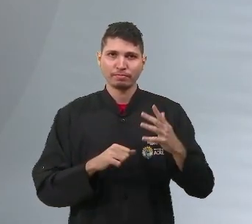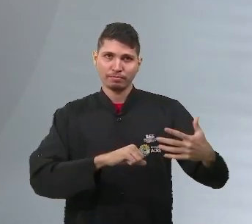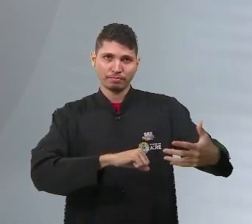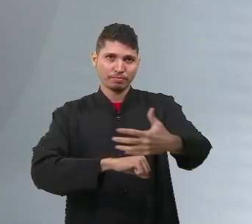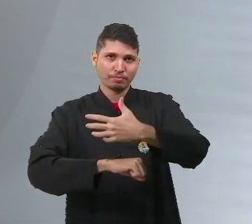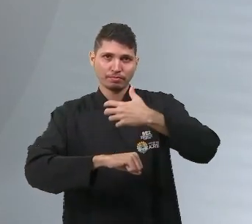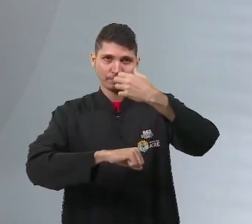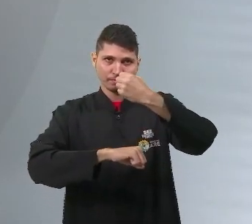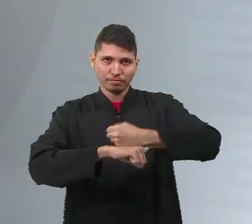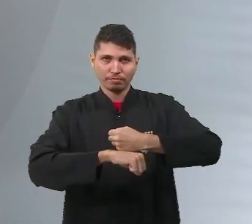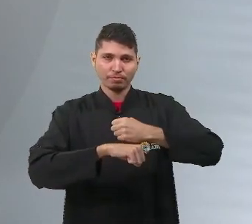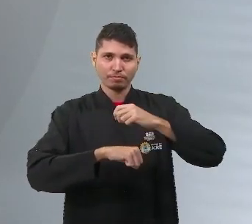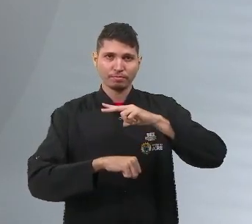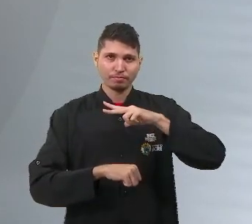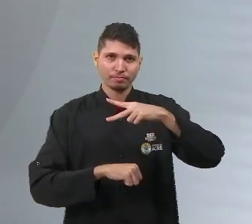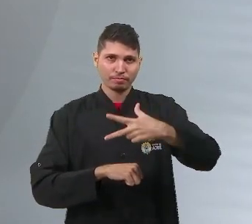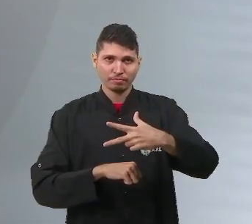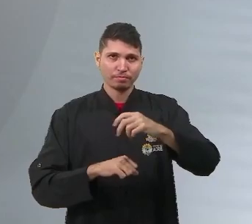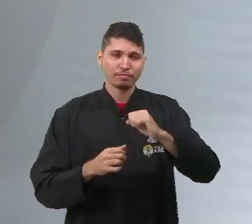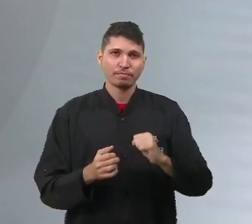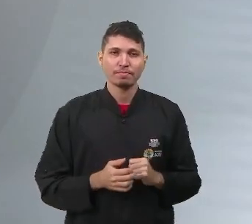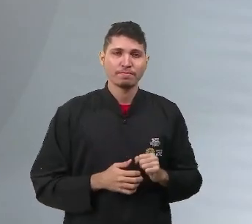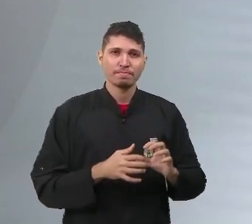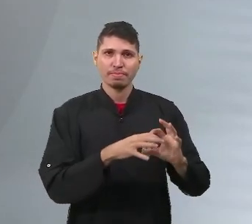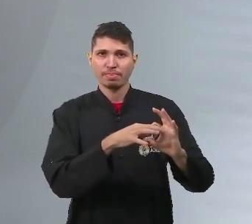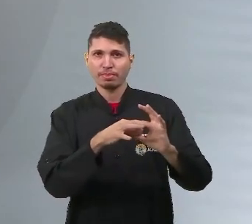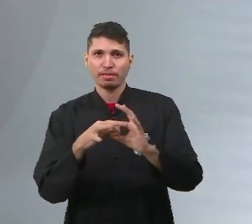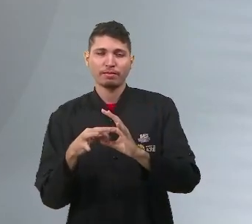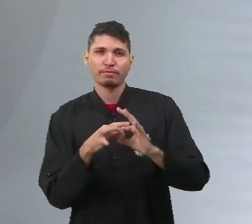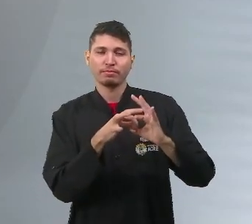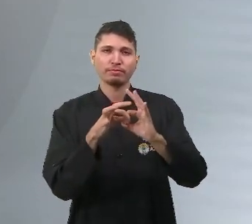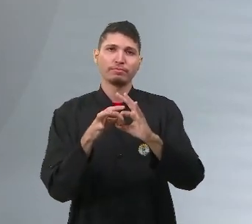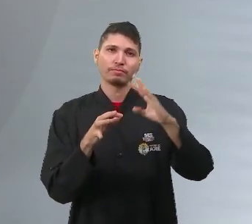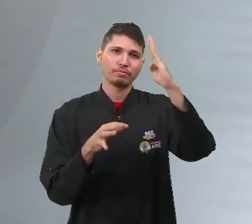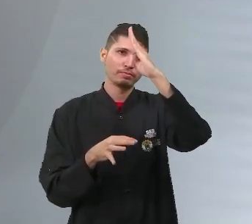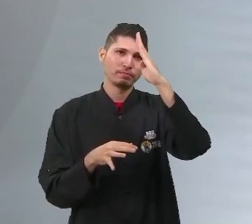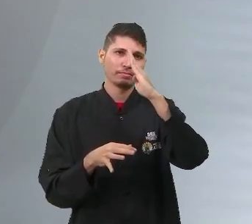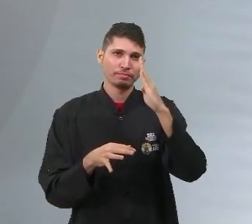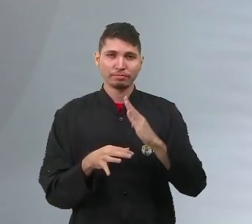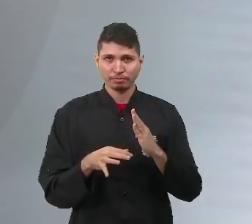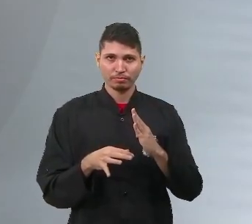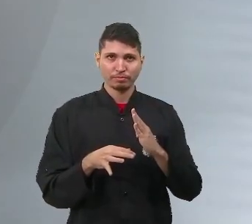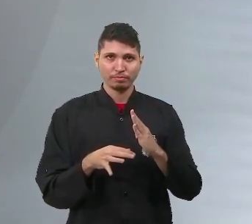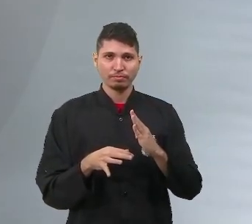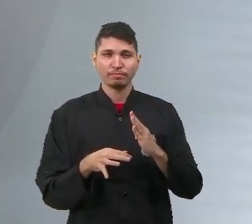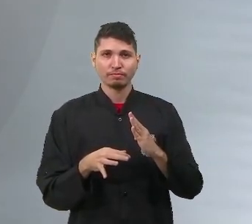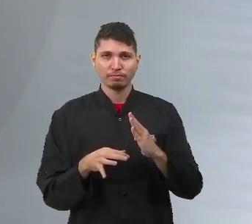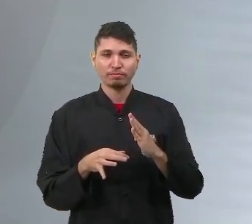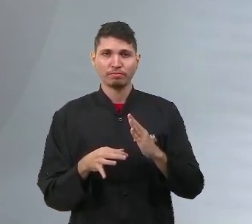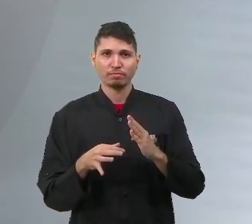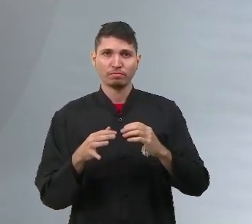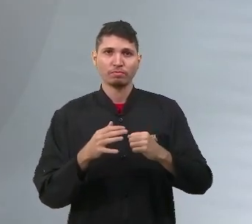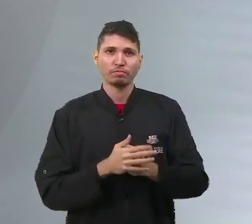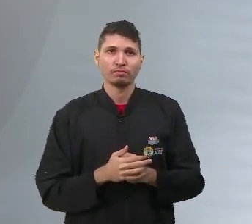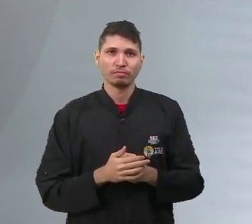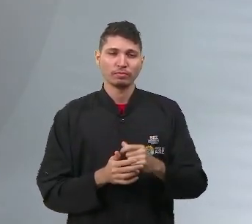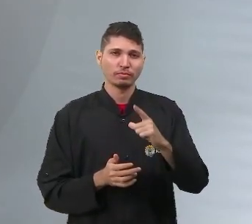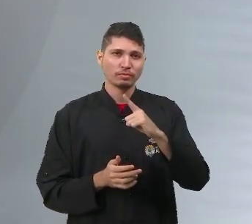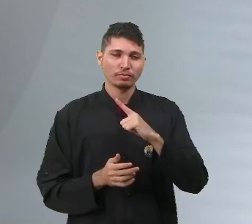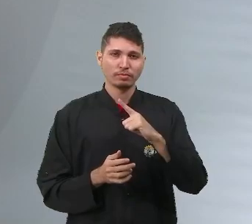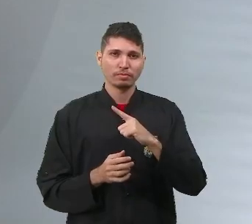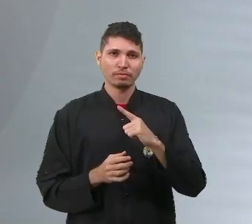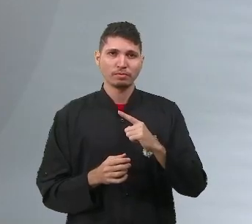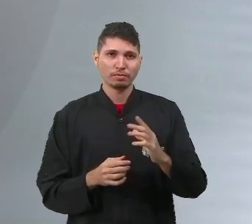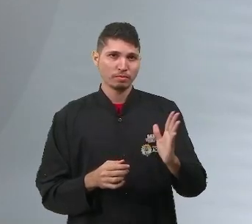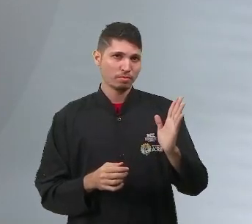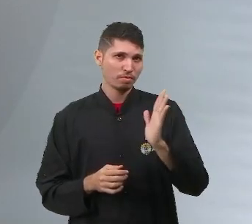de exploração, o Brasil justamente está ligado ao sentido do mercantilismo. Por quê? Qual é o sentido do mercantilismo? Ter riquezas em determinado território.